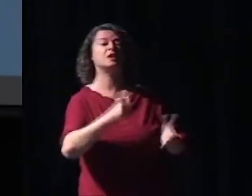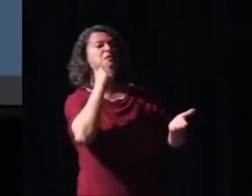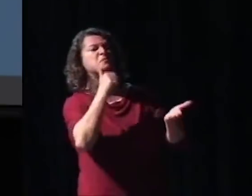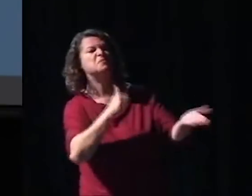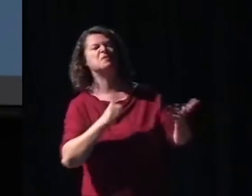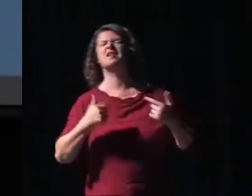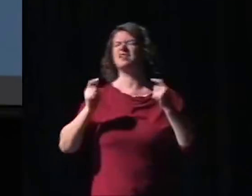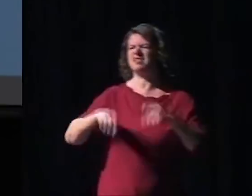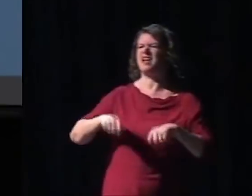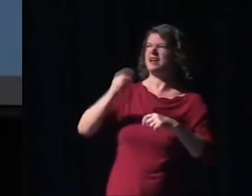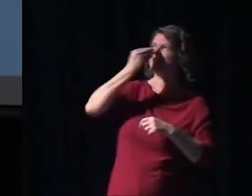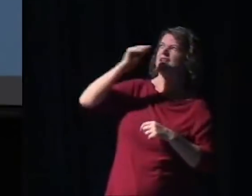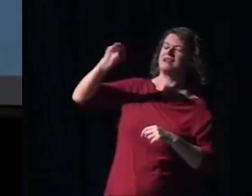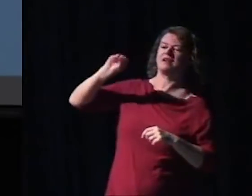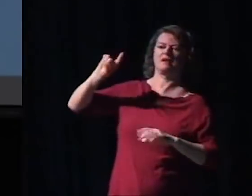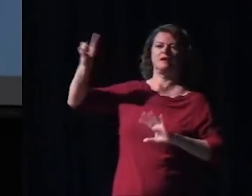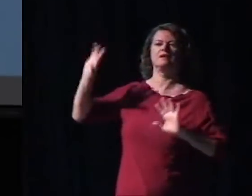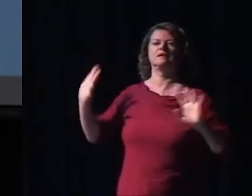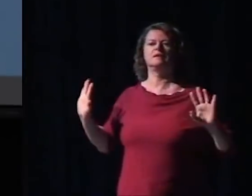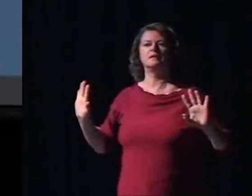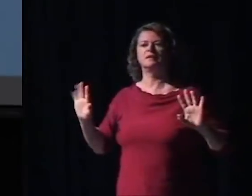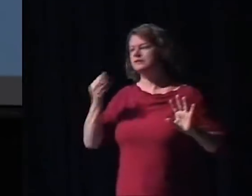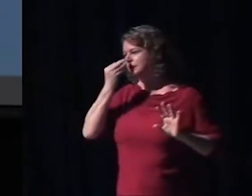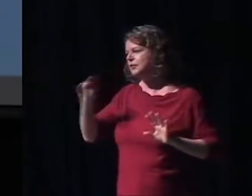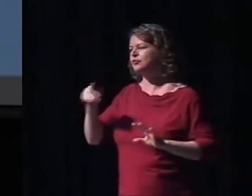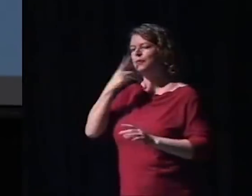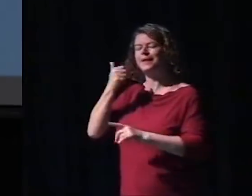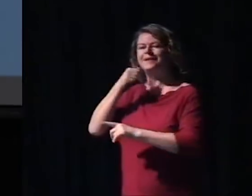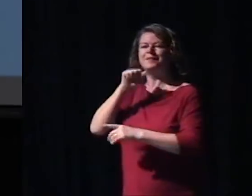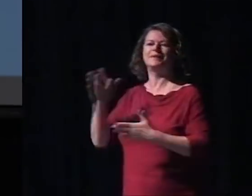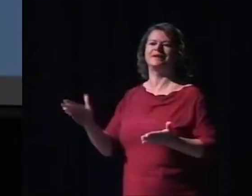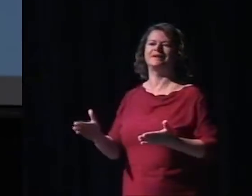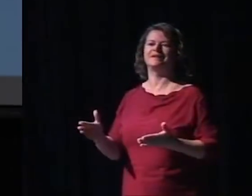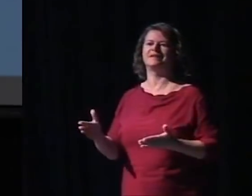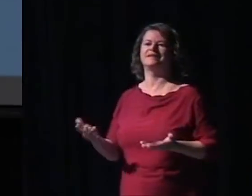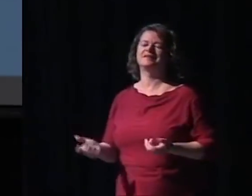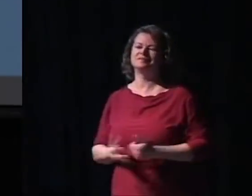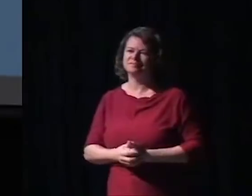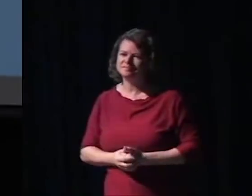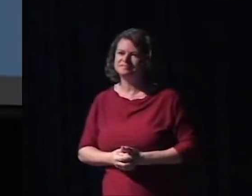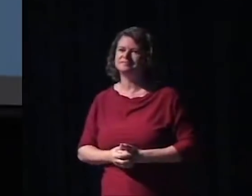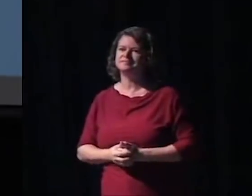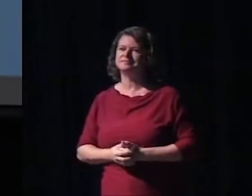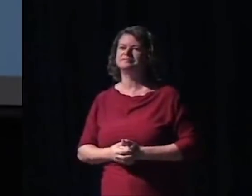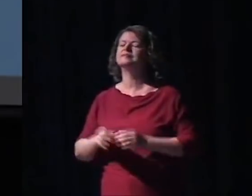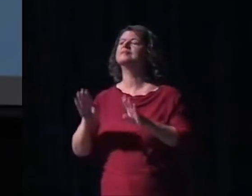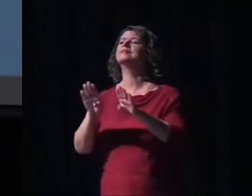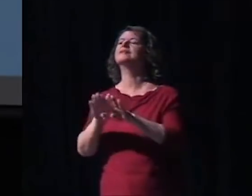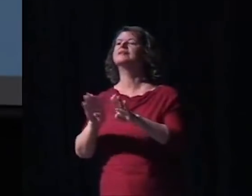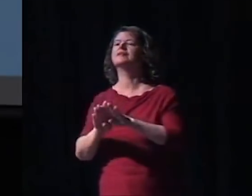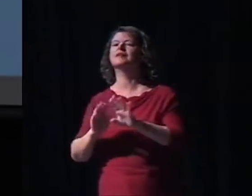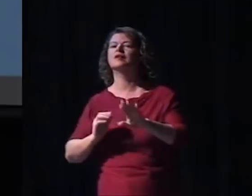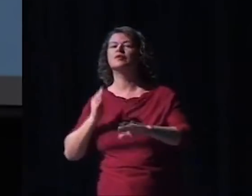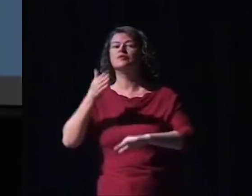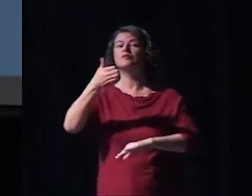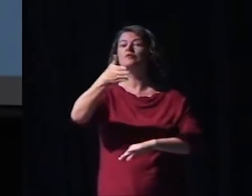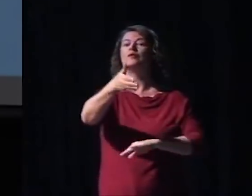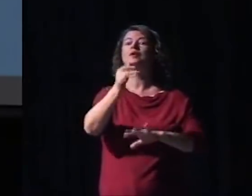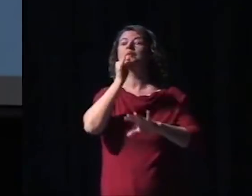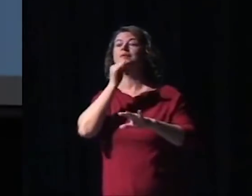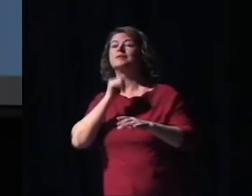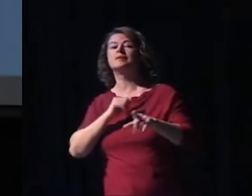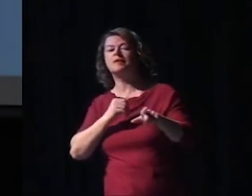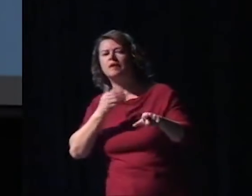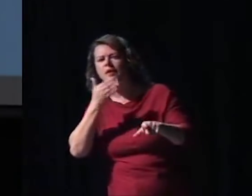Gaza, e viu ali uma mulher prostituta, e entrou a ela. Você peca uma vez e fala assim: ih,